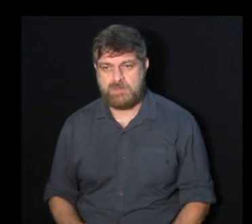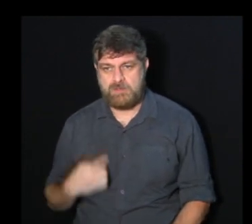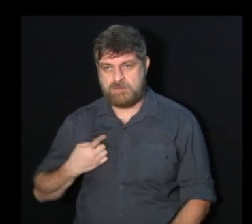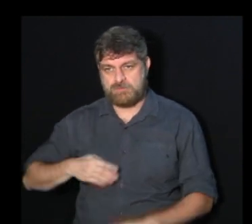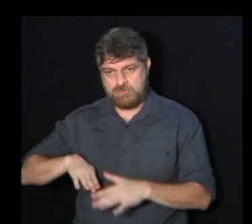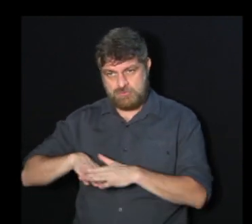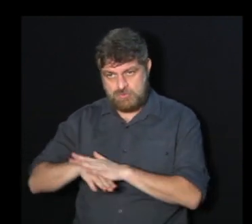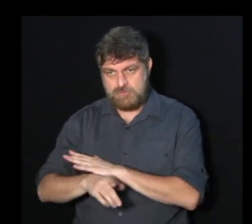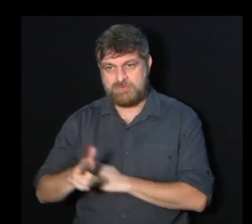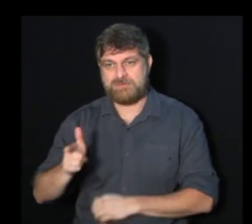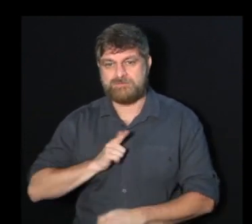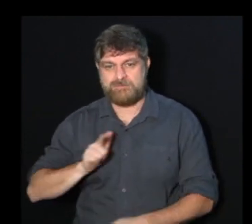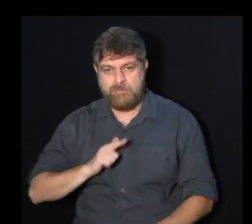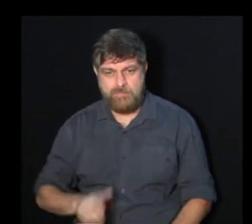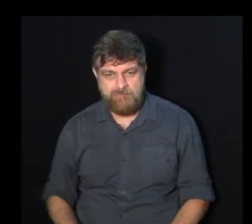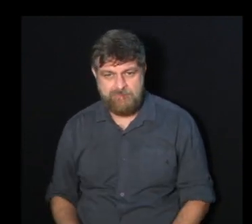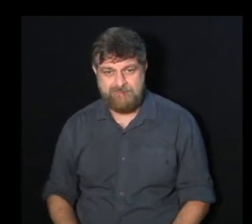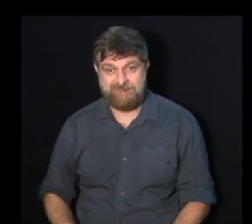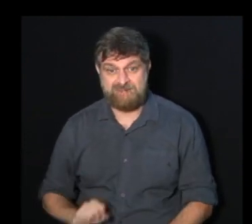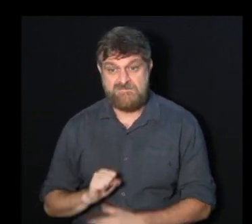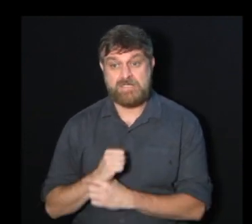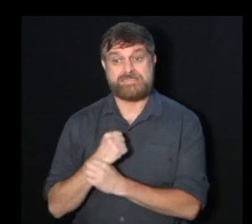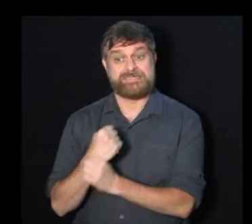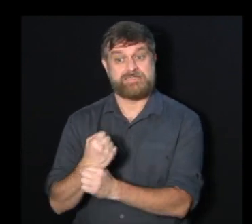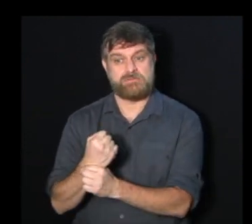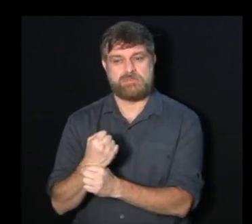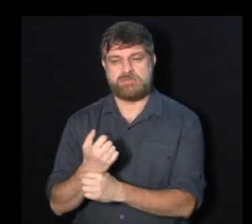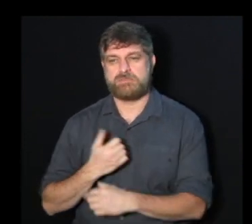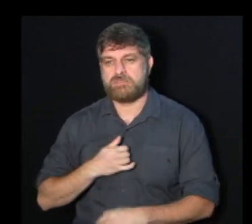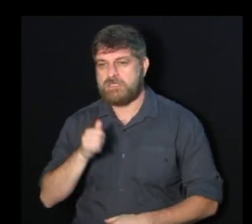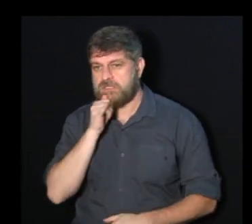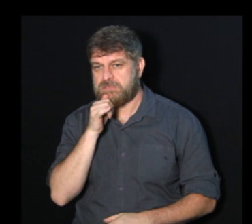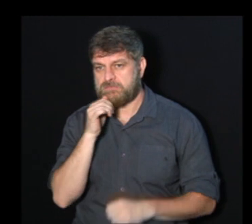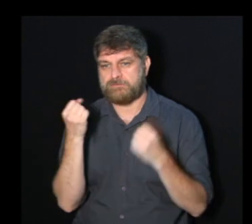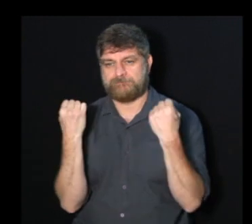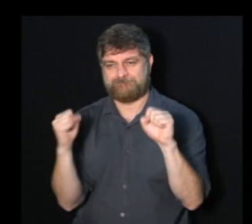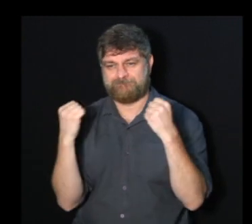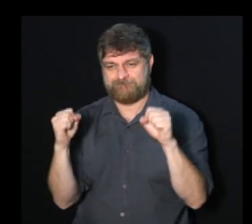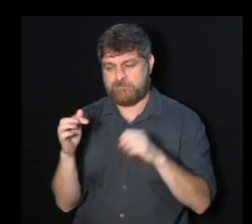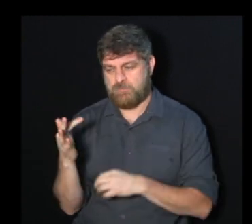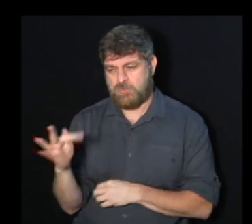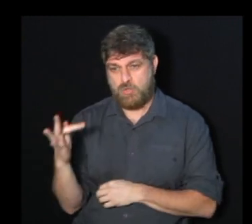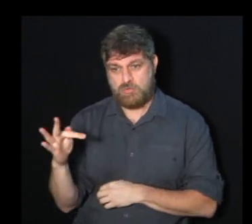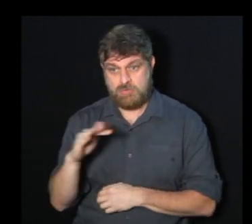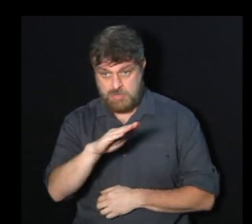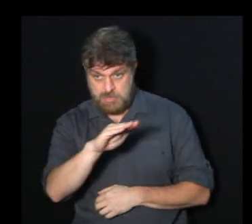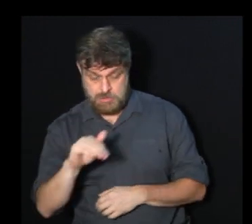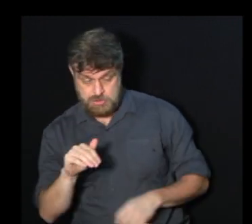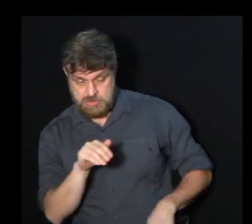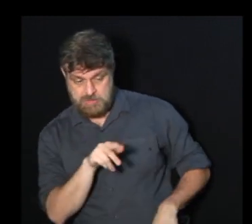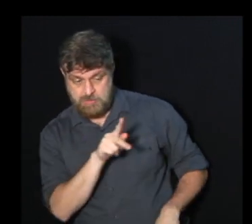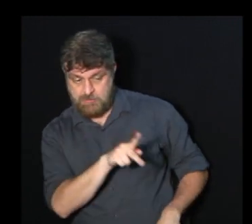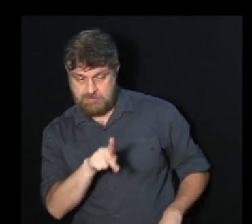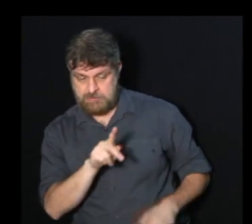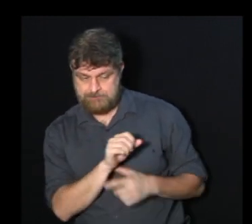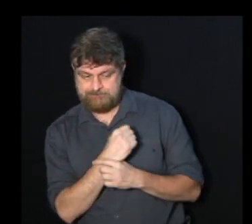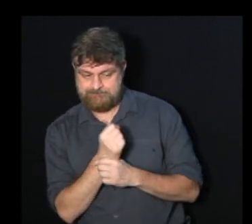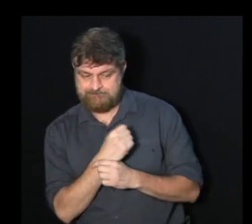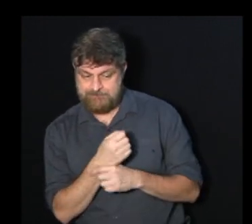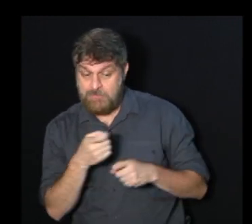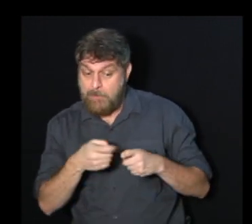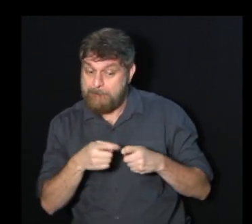trabalhar com angulação de segurança. Uma dica que eu dou, se você está na sua academia, tem dor no joelho, conversa com o seu profissional, procura um